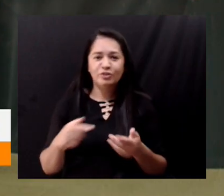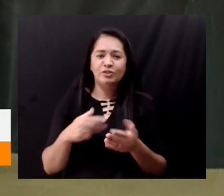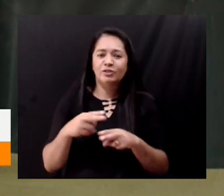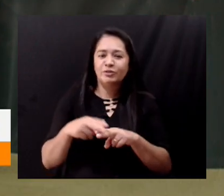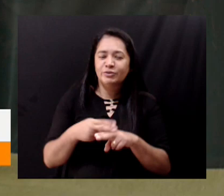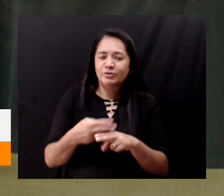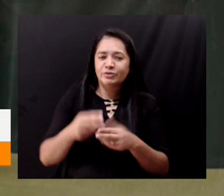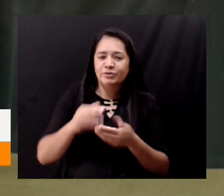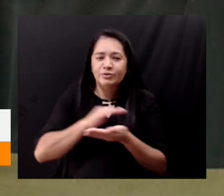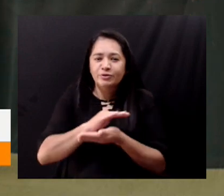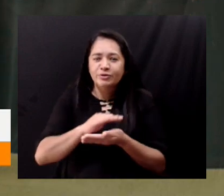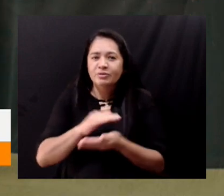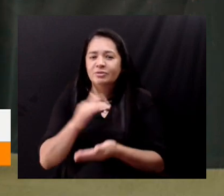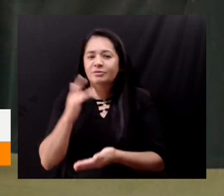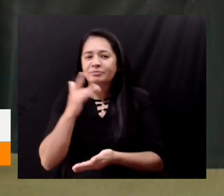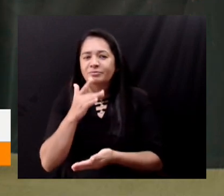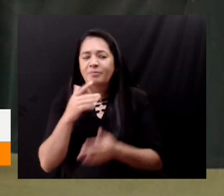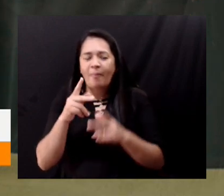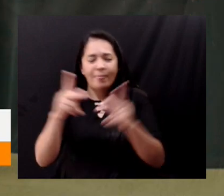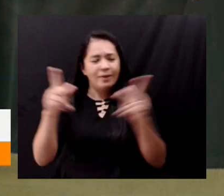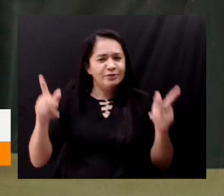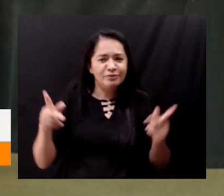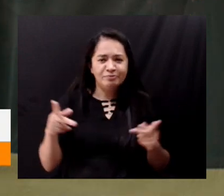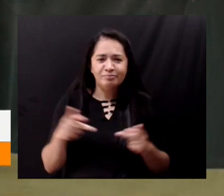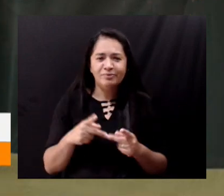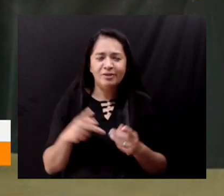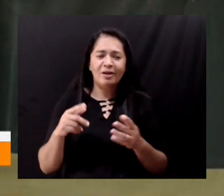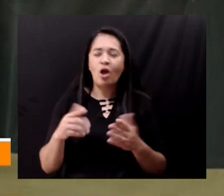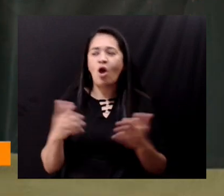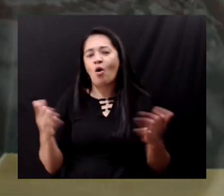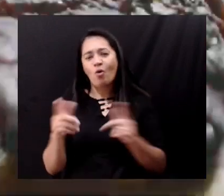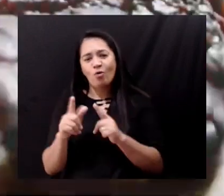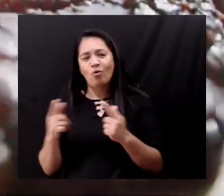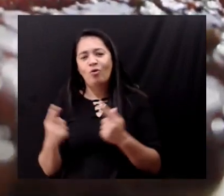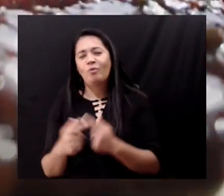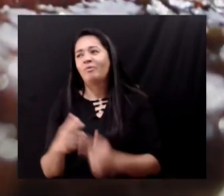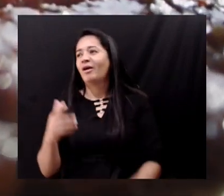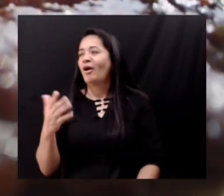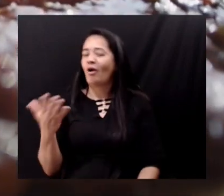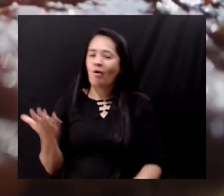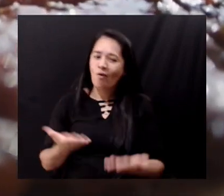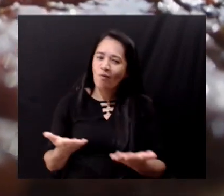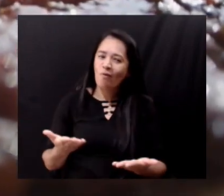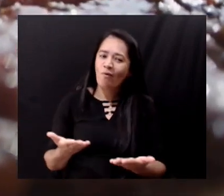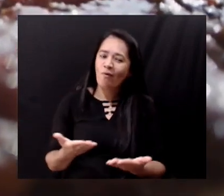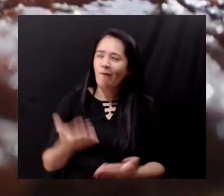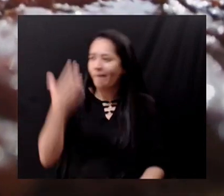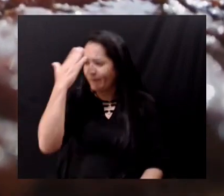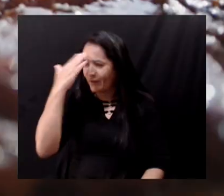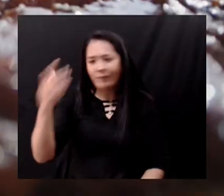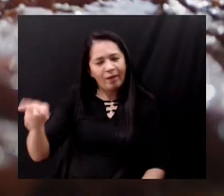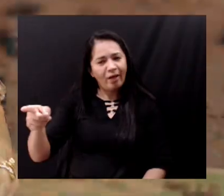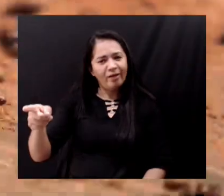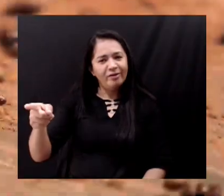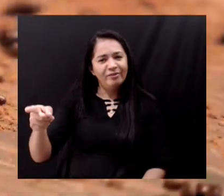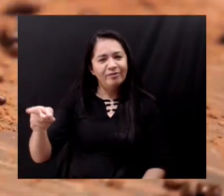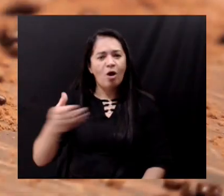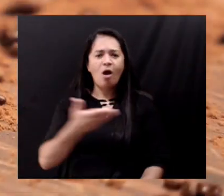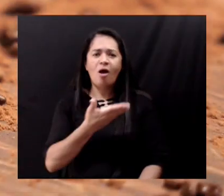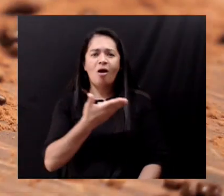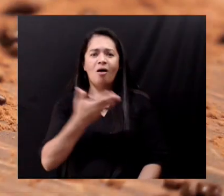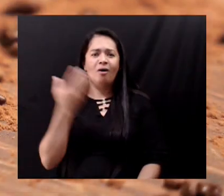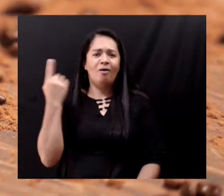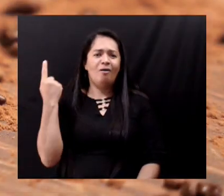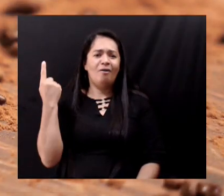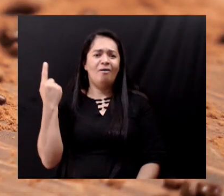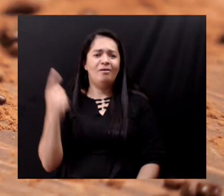uma pizza. A produção foi legal pra caramba hoje. Obrigada, viu, galera? Olha aí pra fechar, hein? E nem